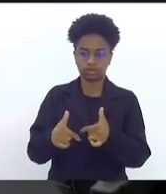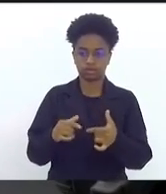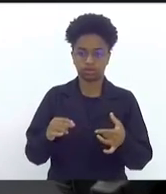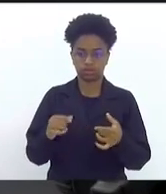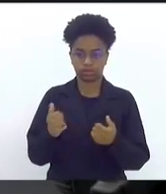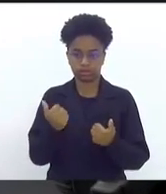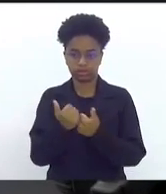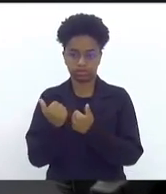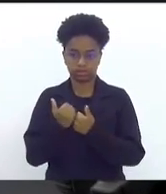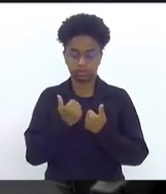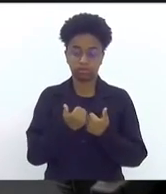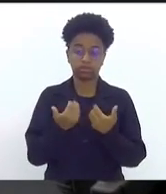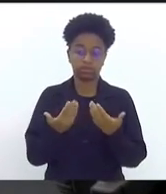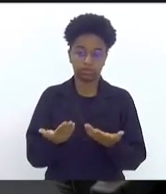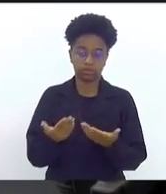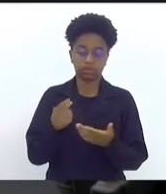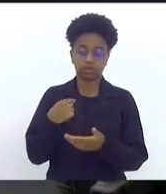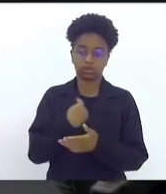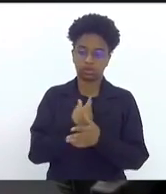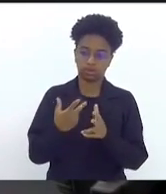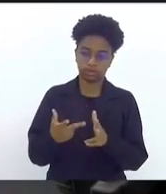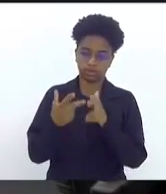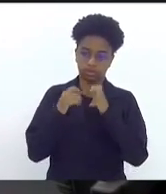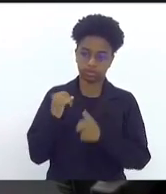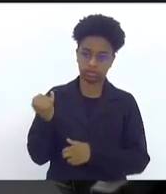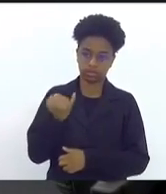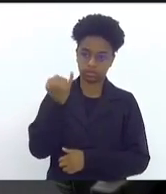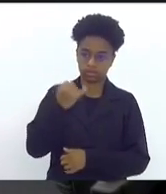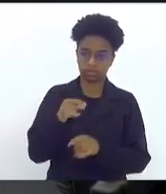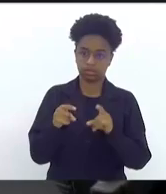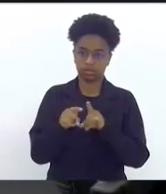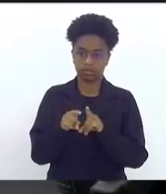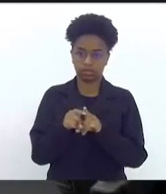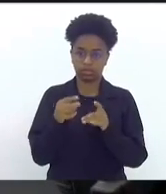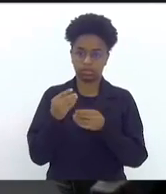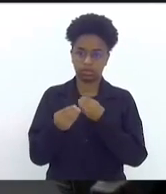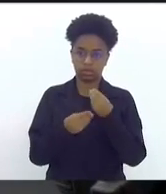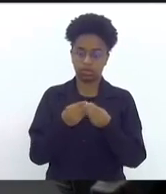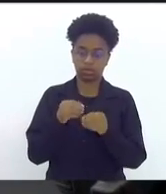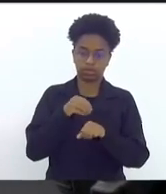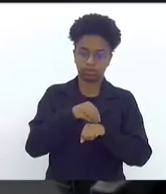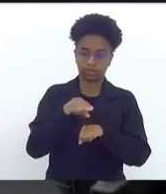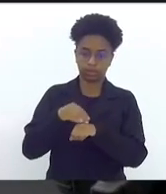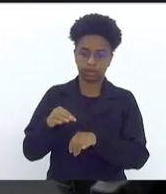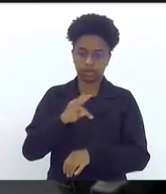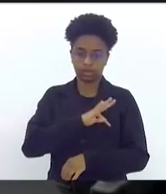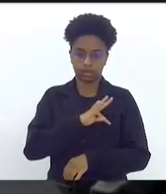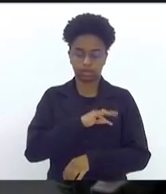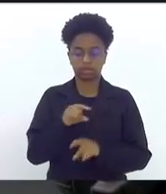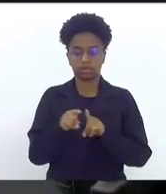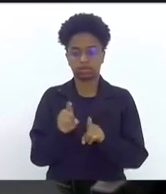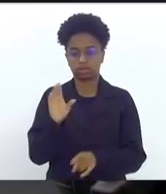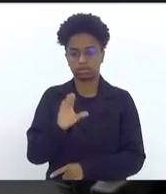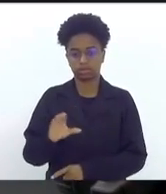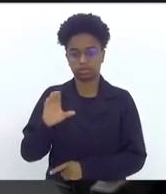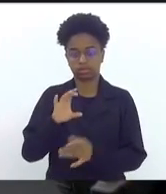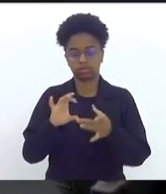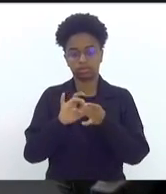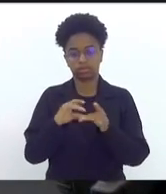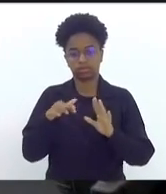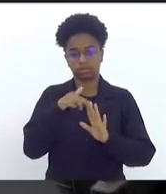que, apesar de reconhecer a relevância e imprescindibilidade das recomendações técnicas e científicas veiculadas na Resolução